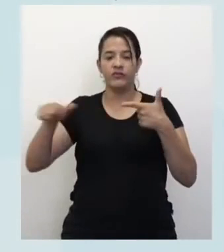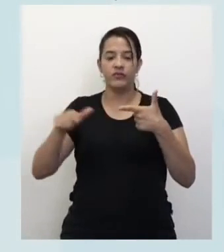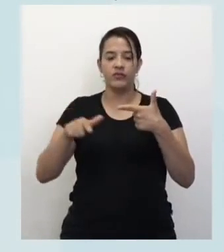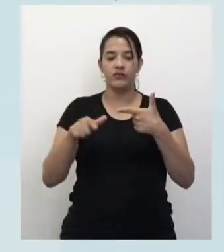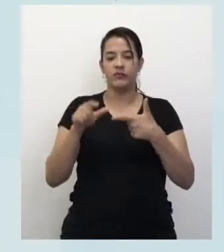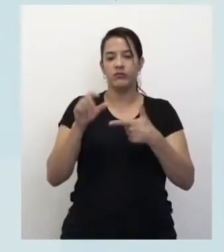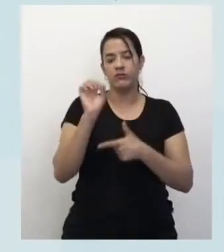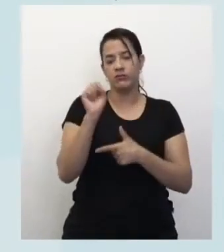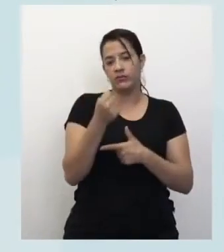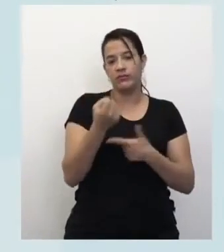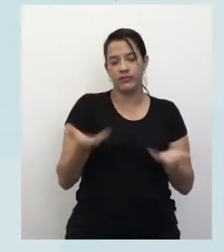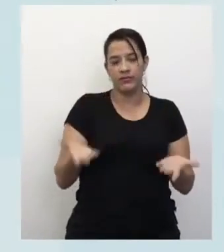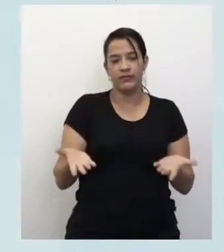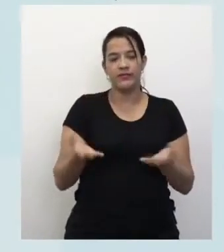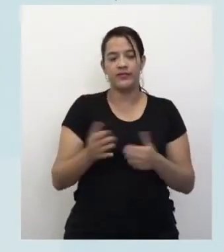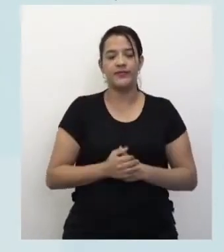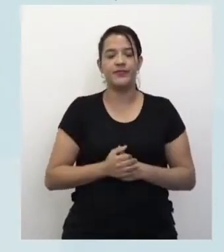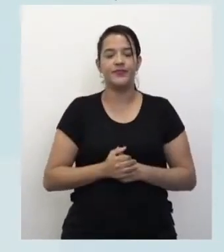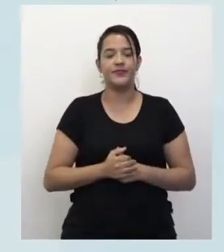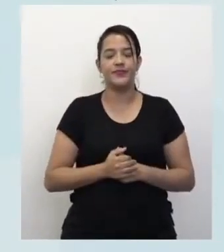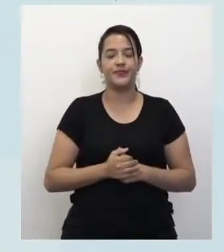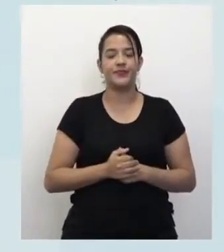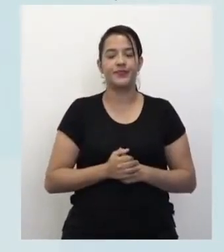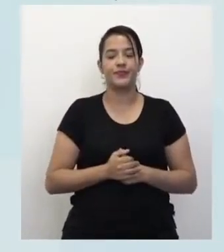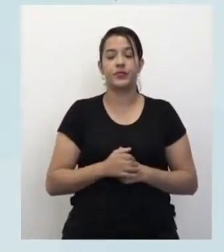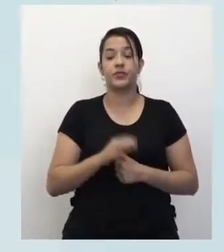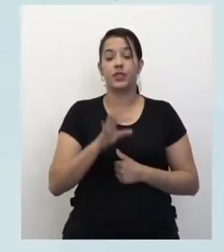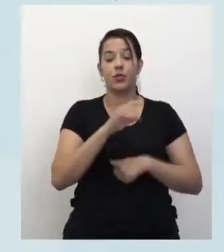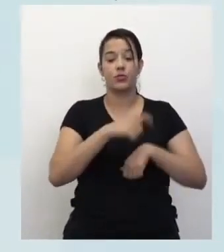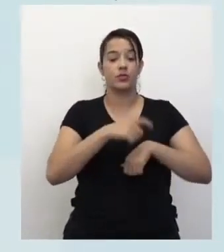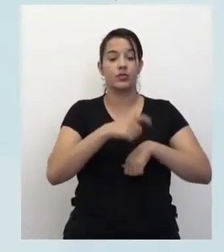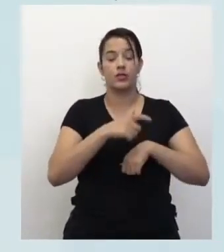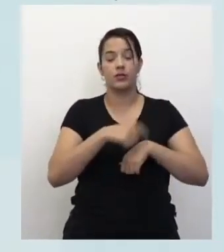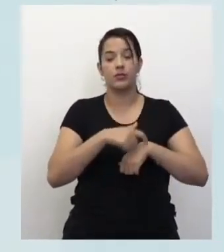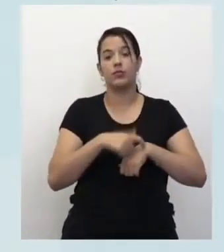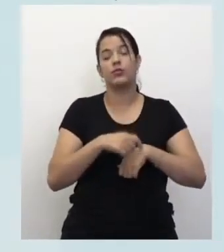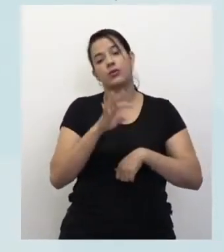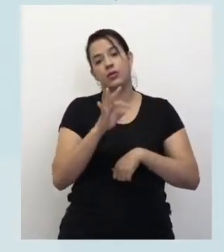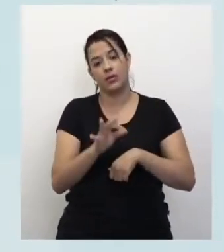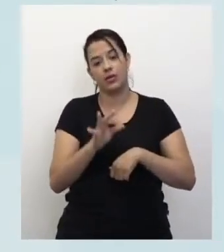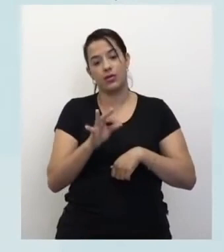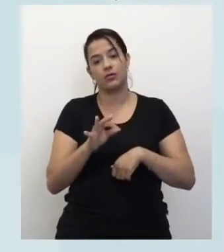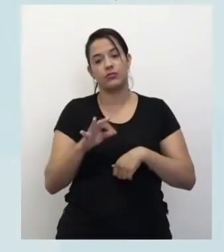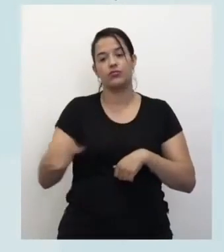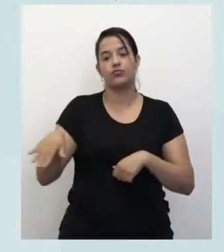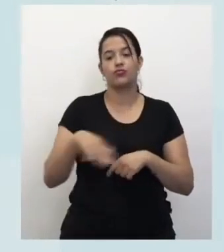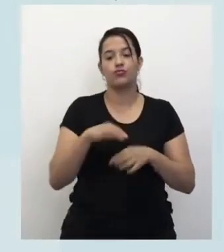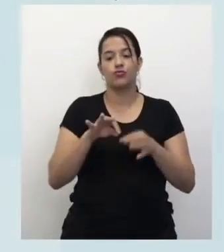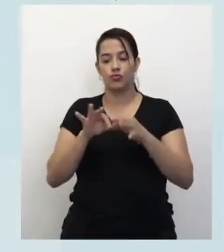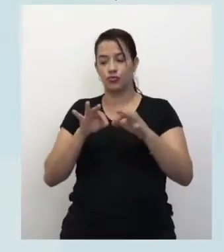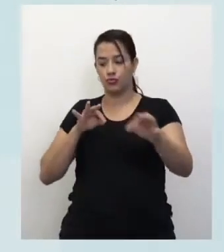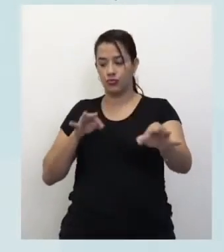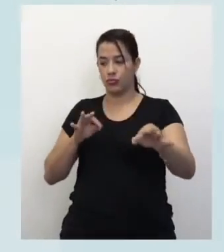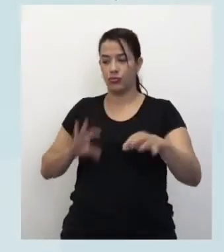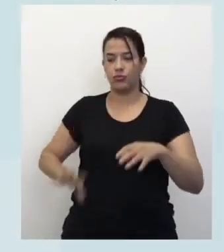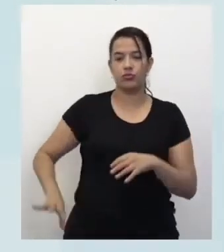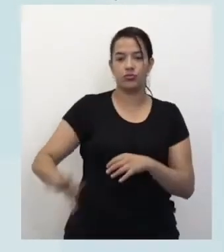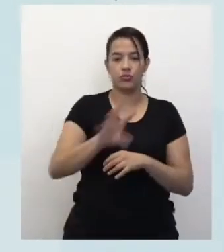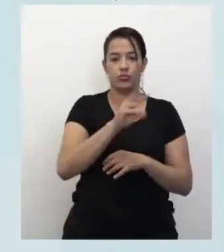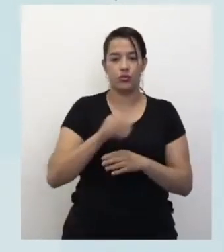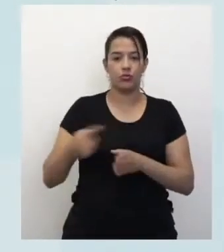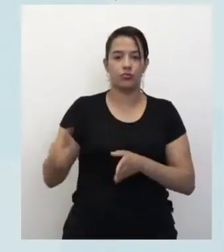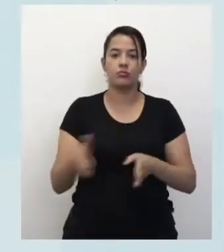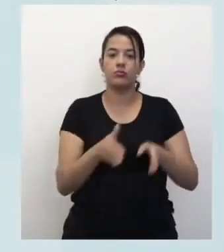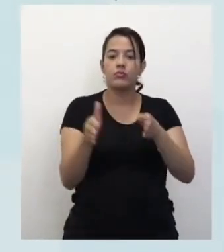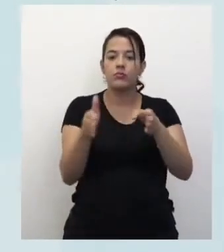tempo. Não é isso? Ou seja, o tempo, na realidade, o que é? É o espaço percorrido, todo o espaço que ele Sim.